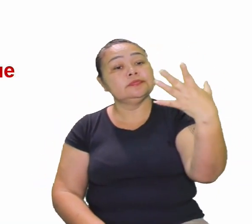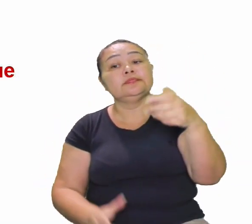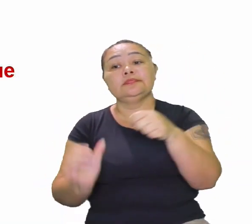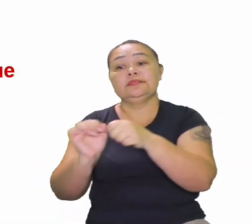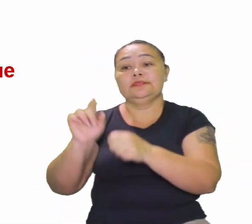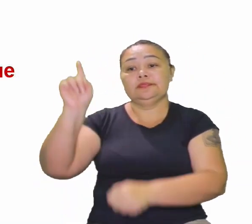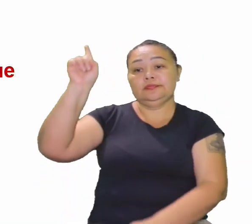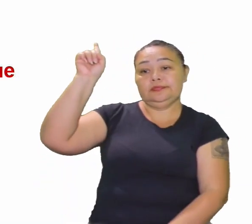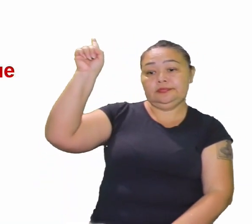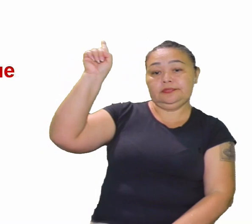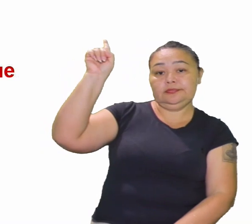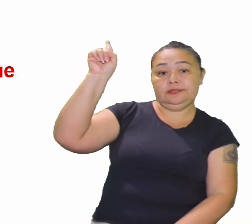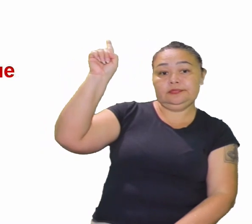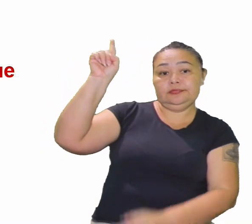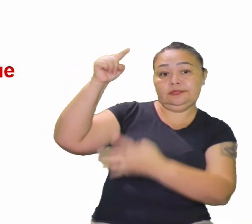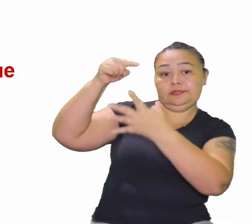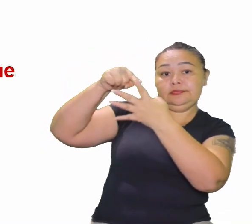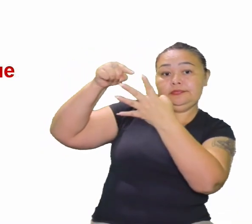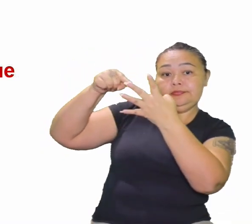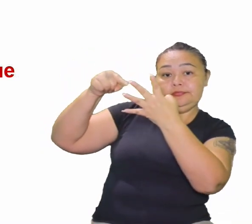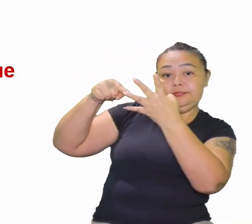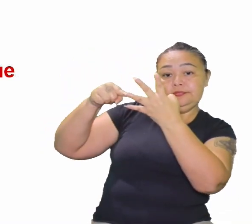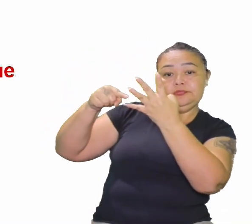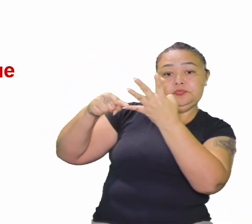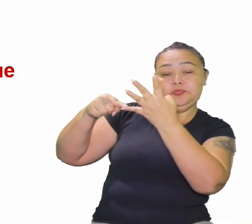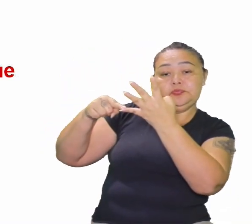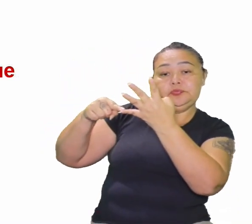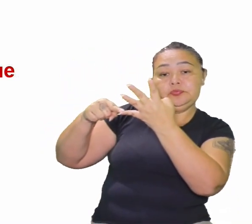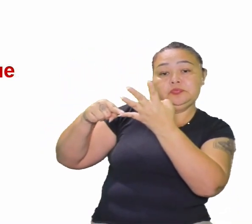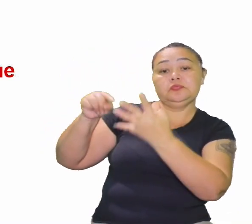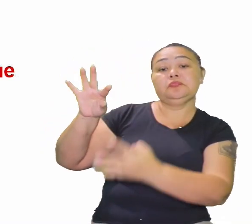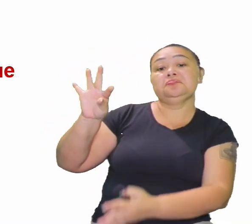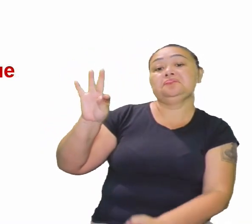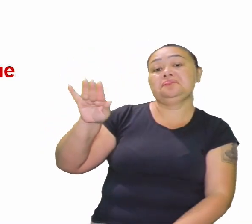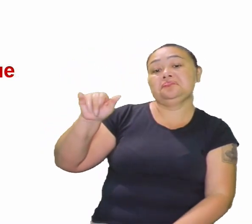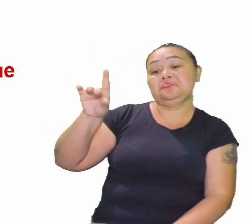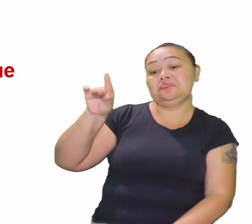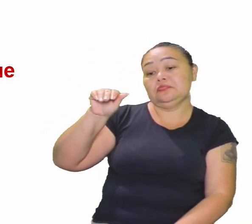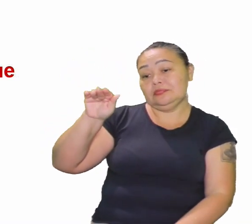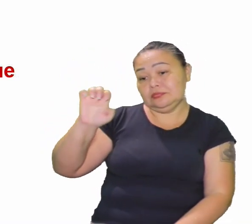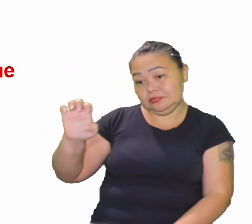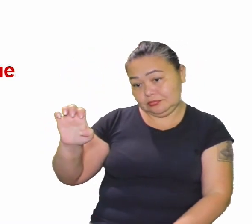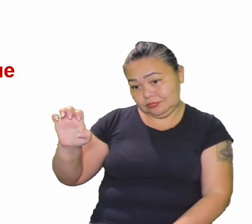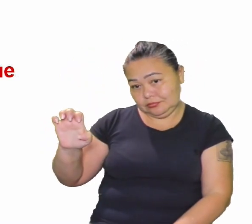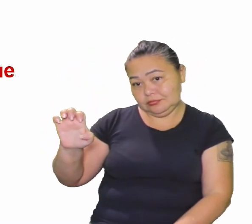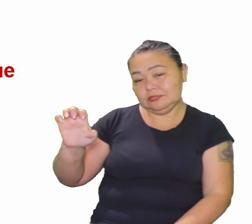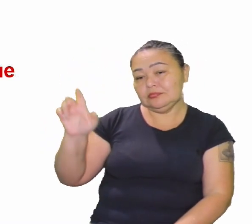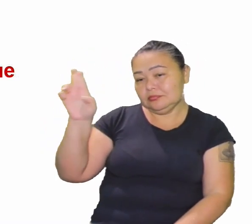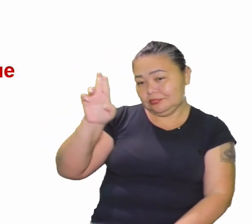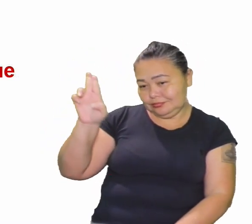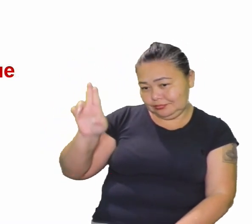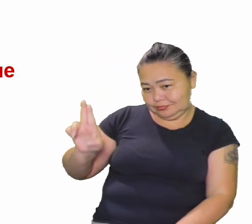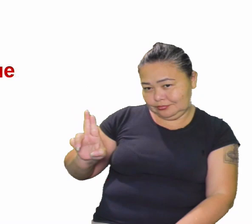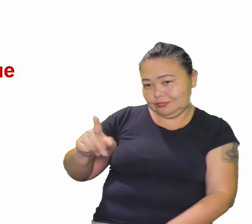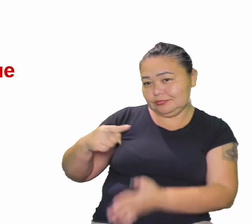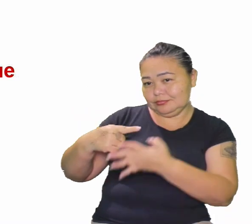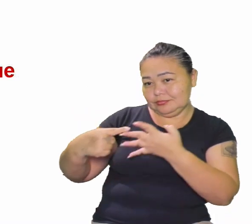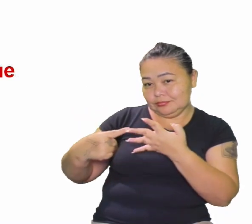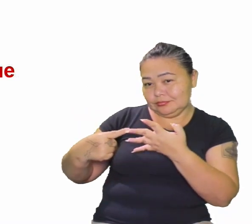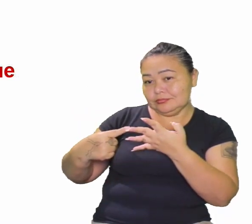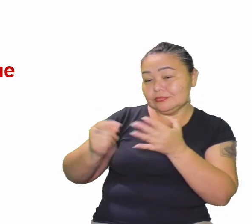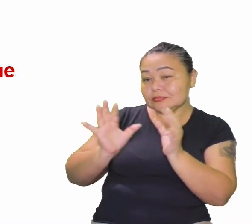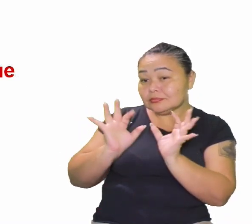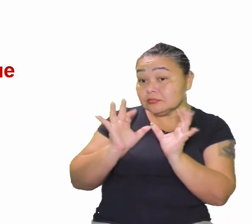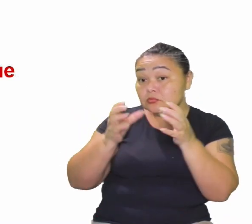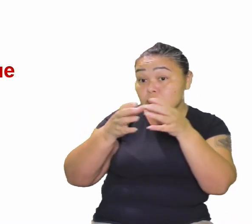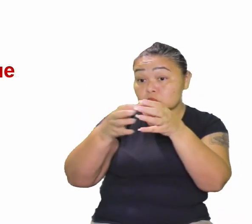Calotermide, Rinotermide, Serritermide e a Termide, né, que é a mais aqui identificada. Constituídos, então, em